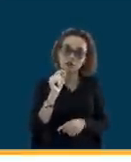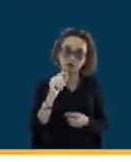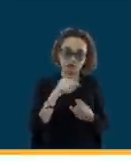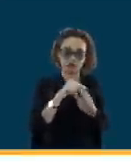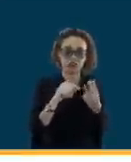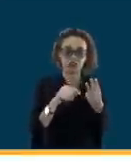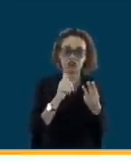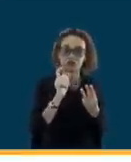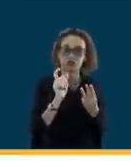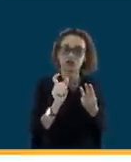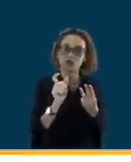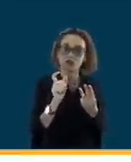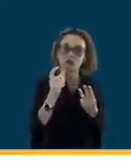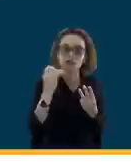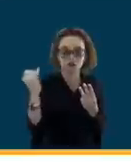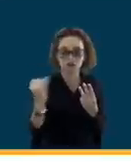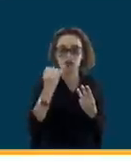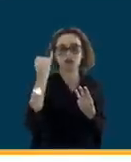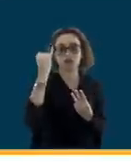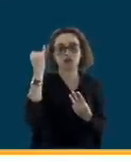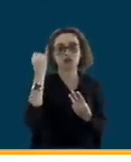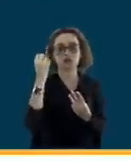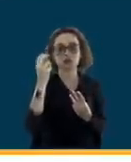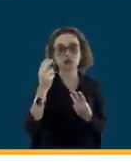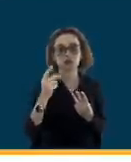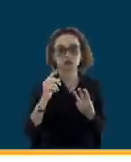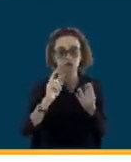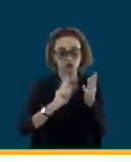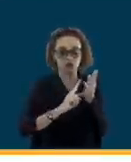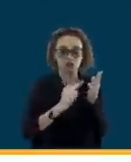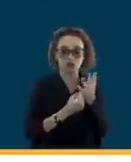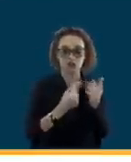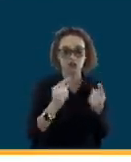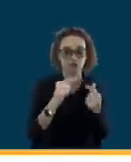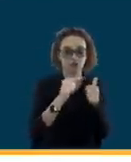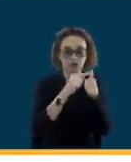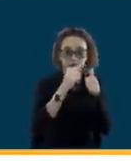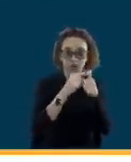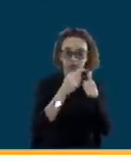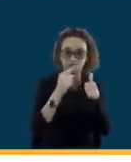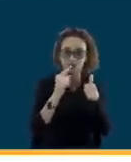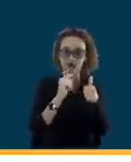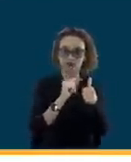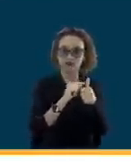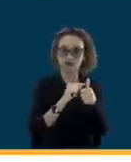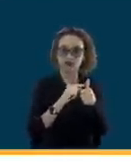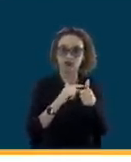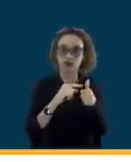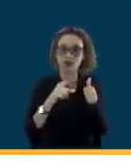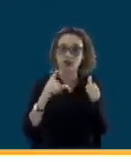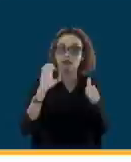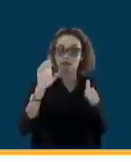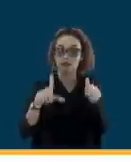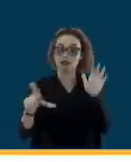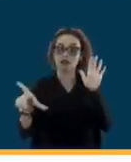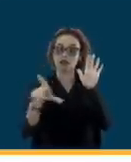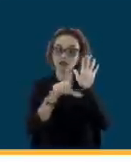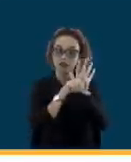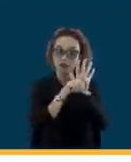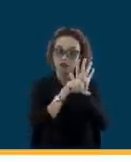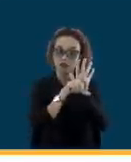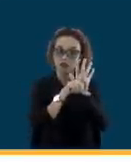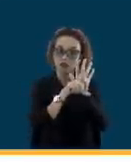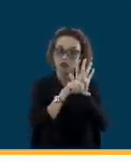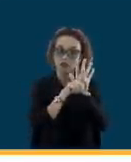do ponto de vista do significado delas. Em primeiro lugar, trata-se de uma lei que nasceu de baixo